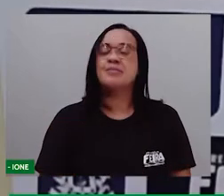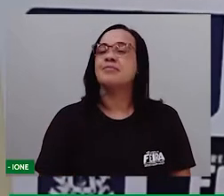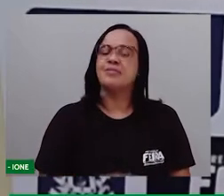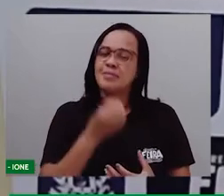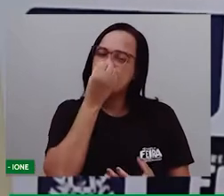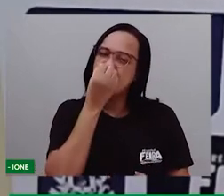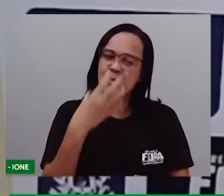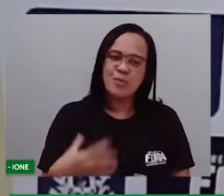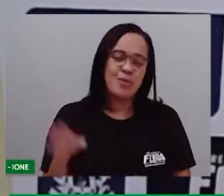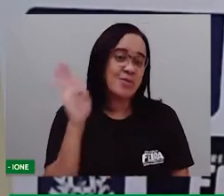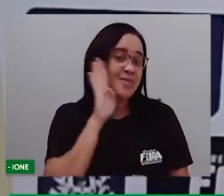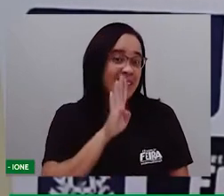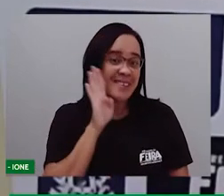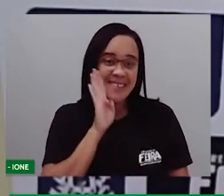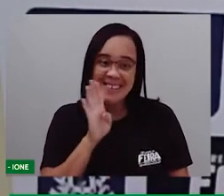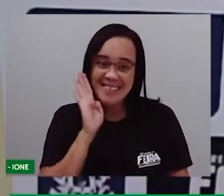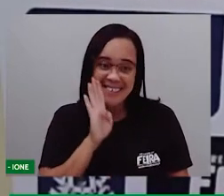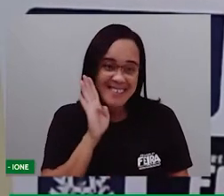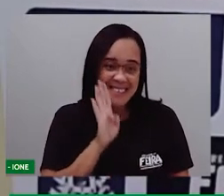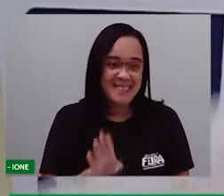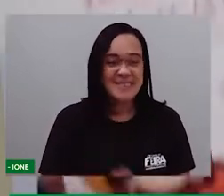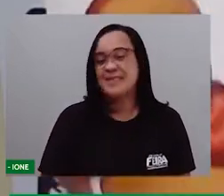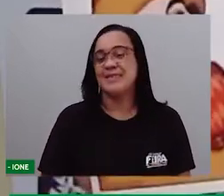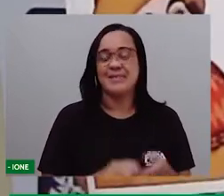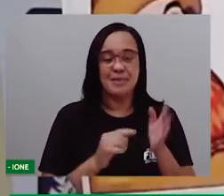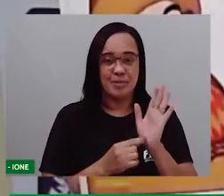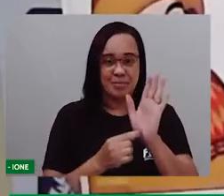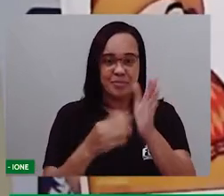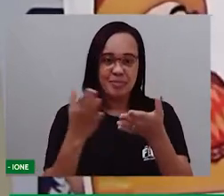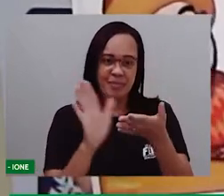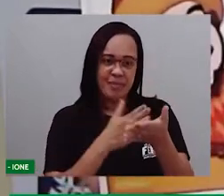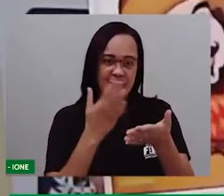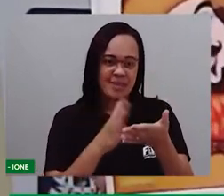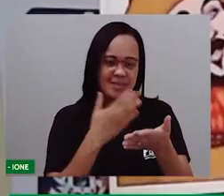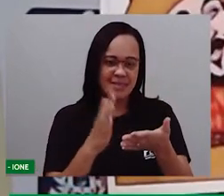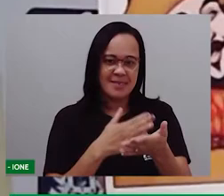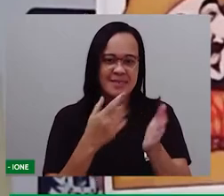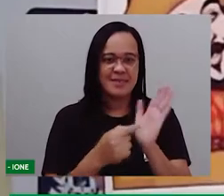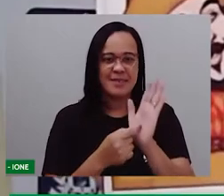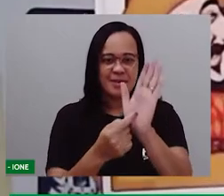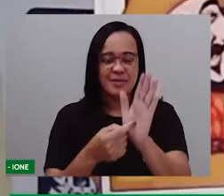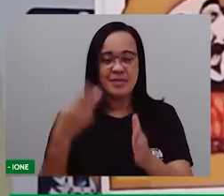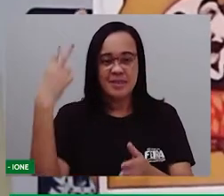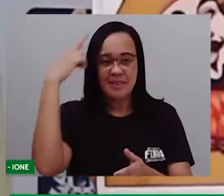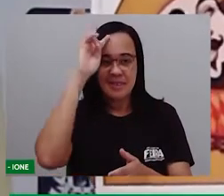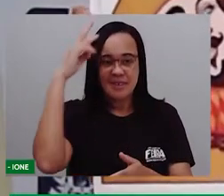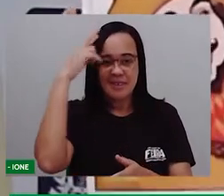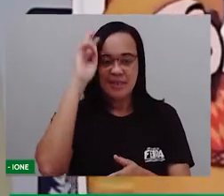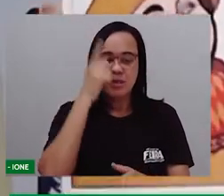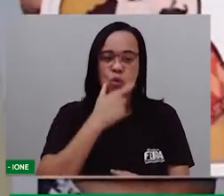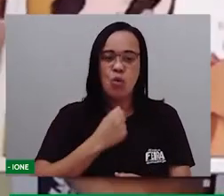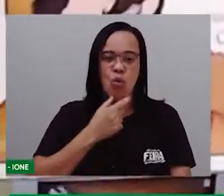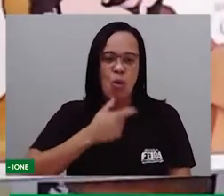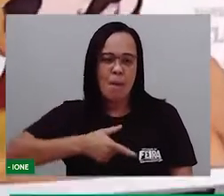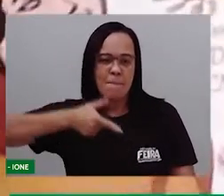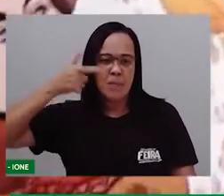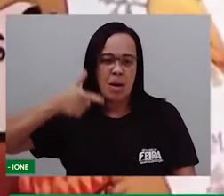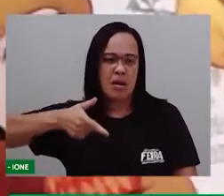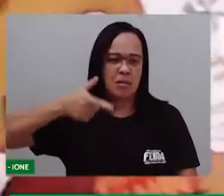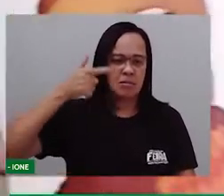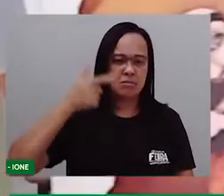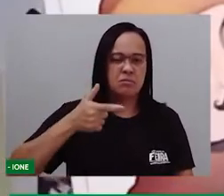não dói que está nesse livro aqui ó historinha do caçador historinha de